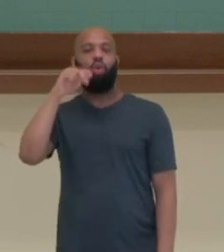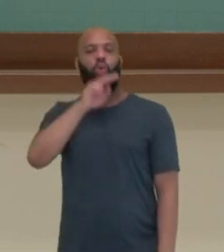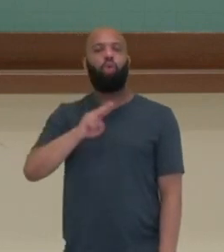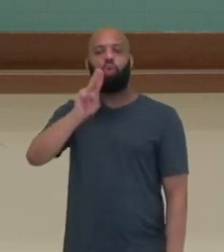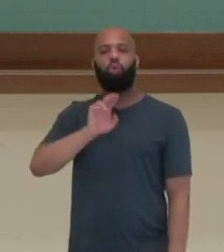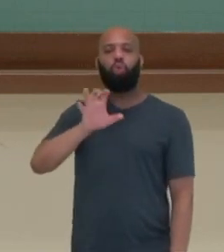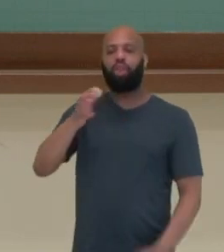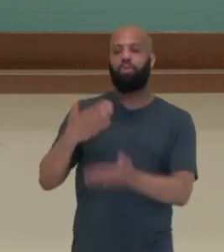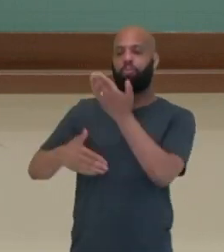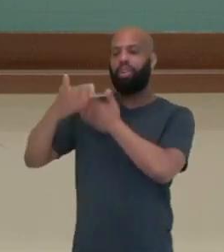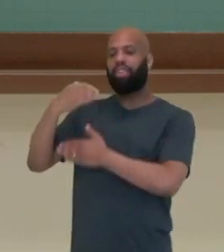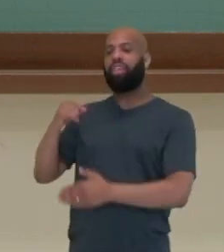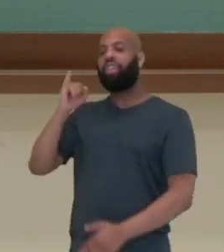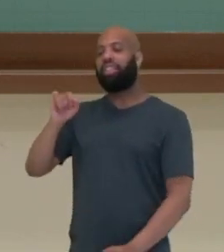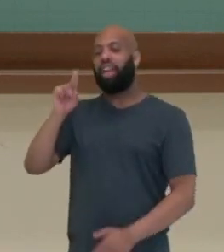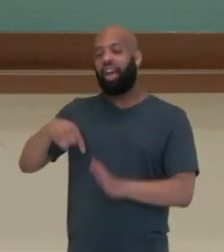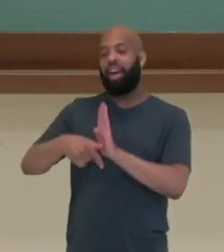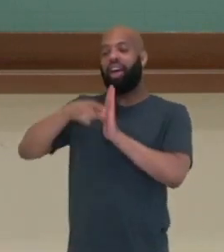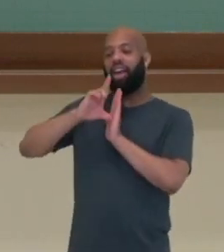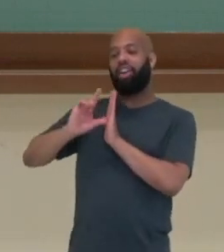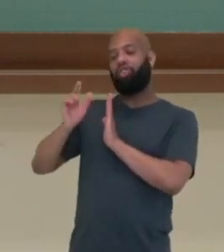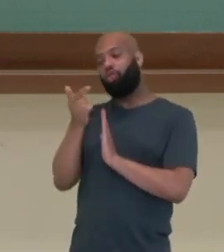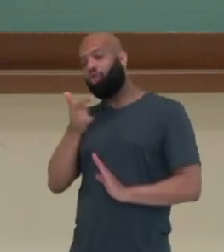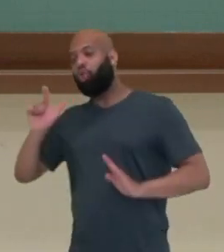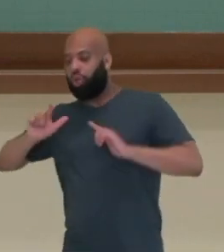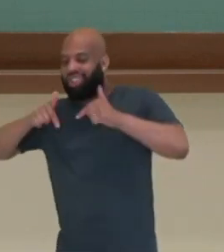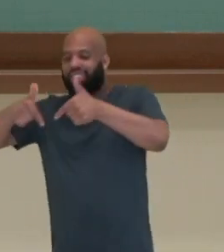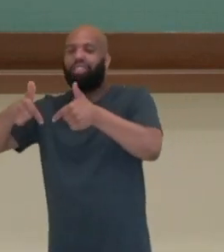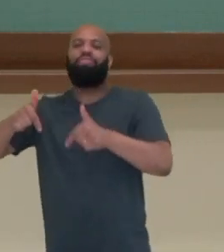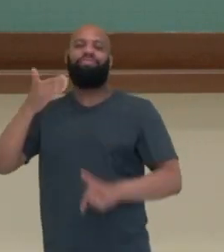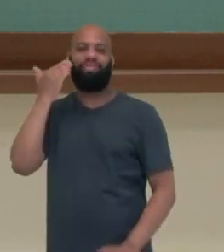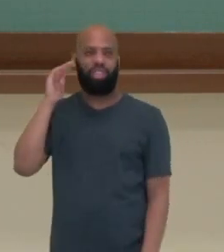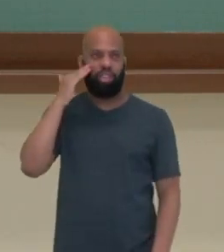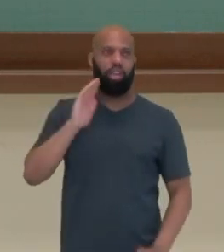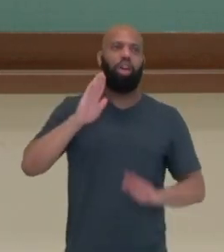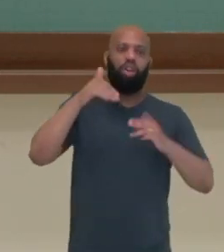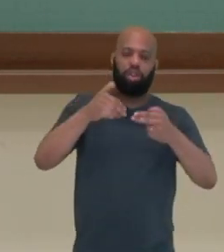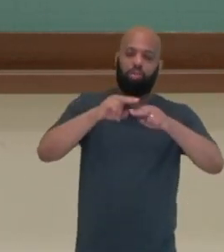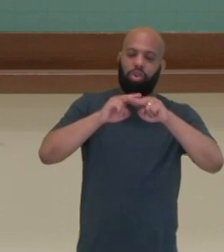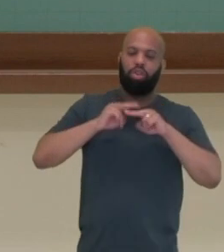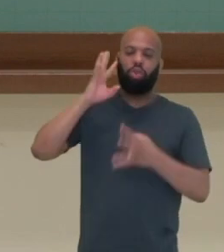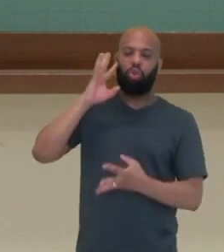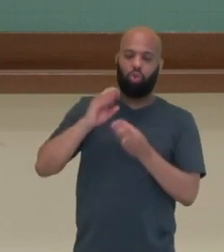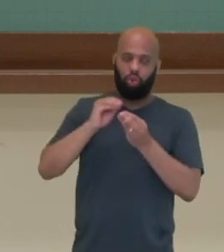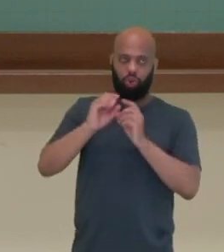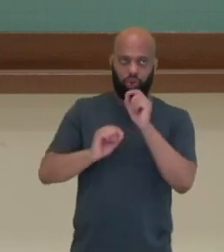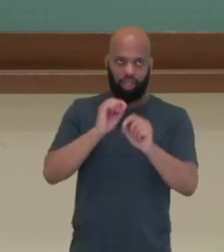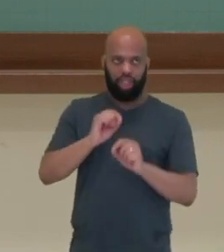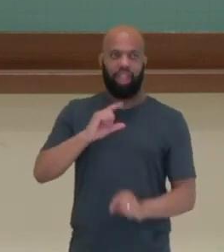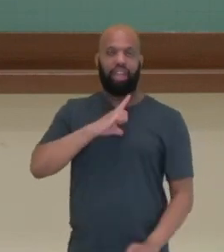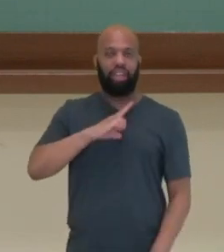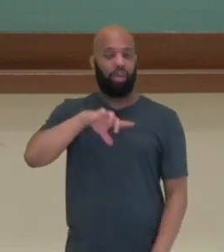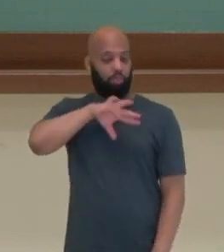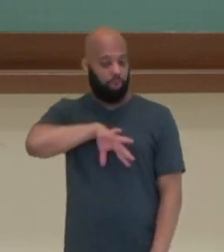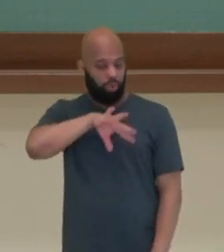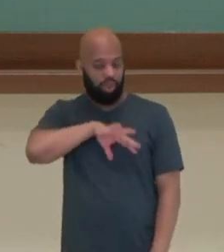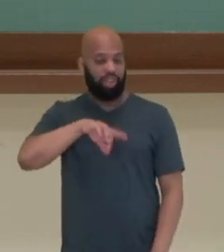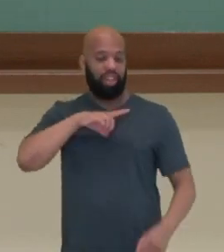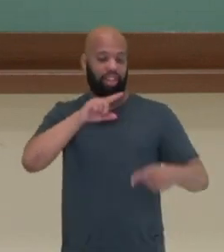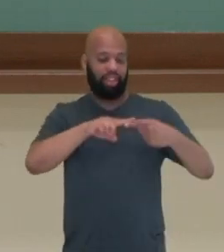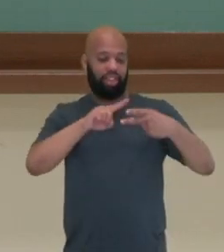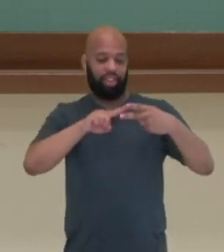pretérito imediatamente antes de outra ação. Com isso, concluímos que existem, na língua portuguesa,